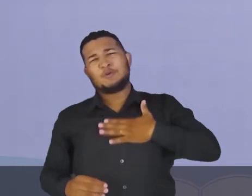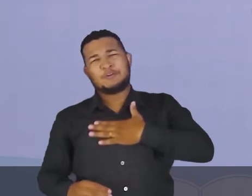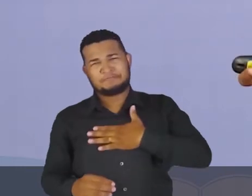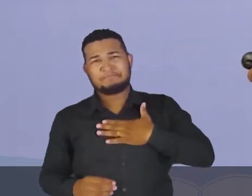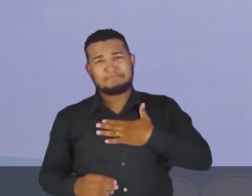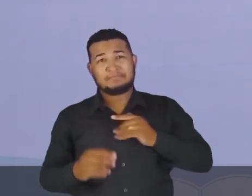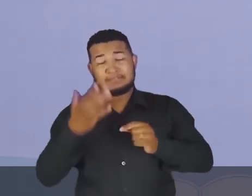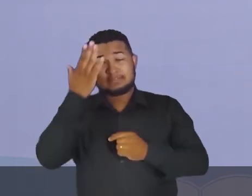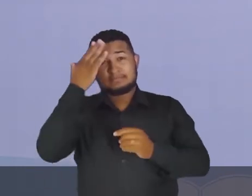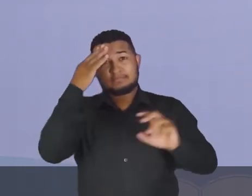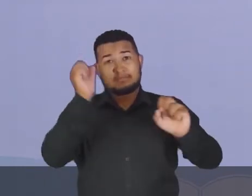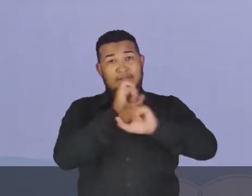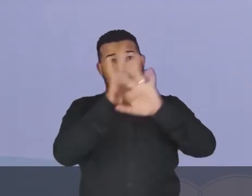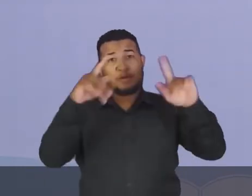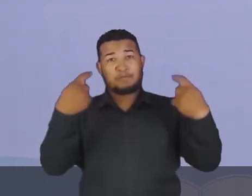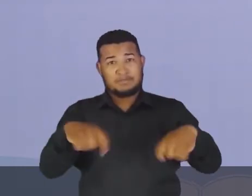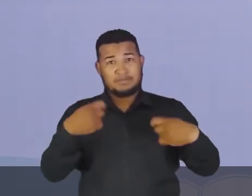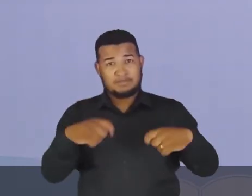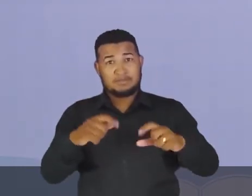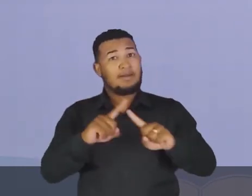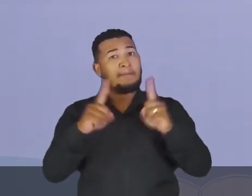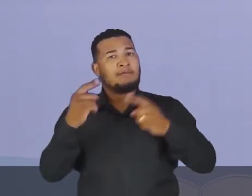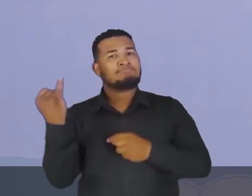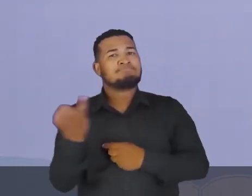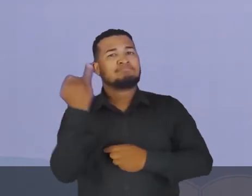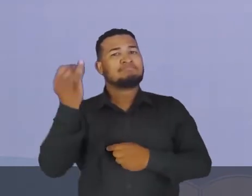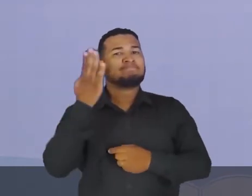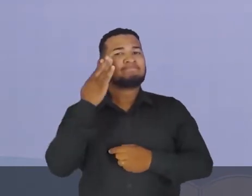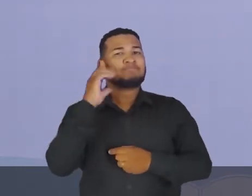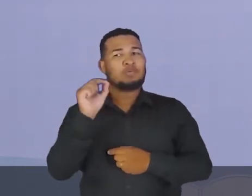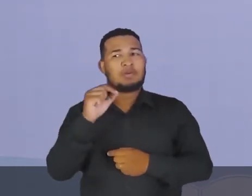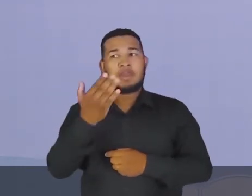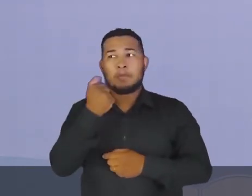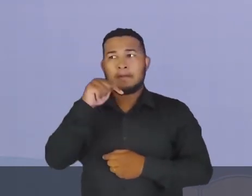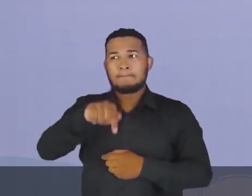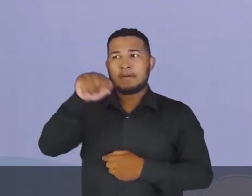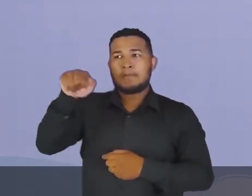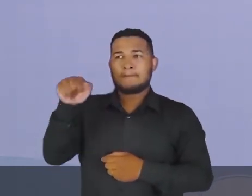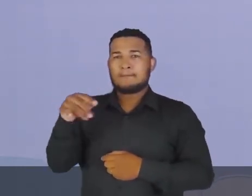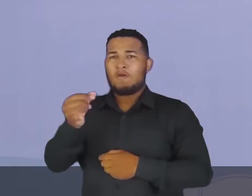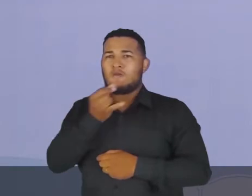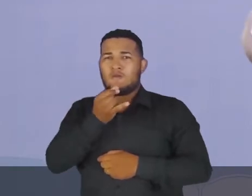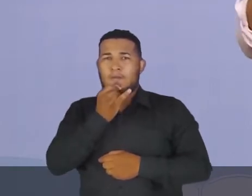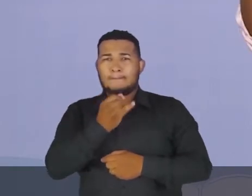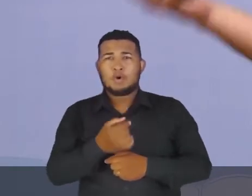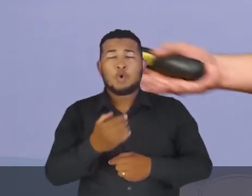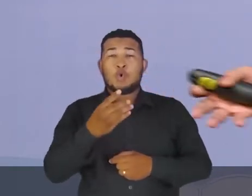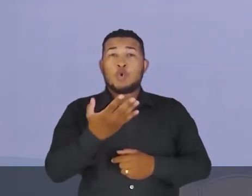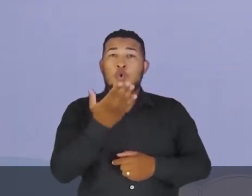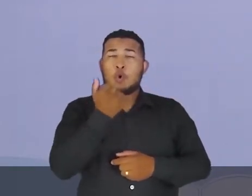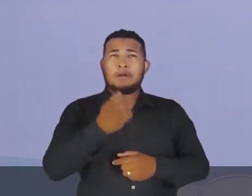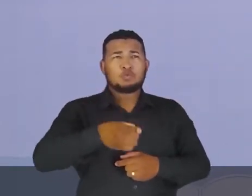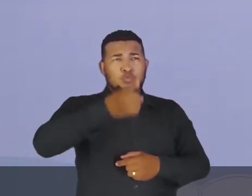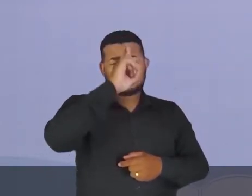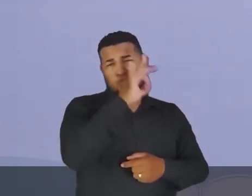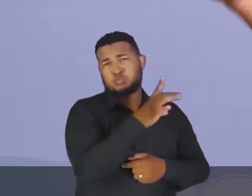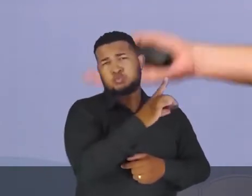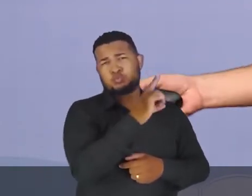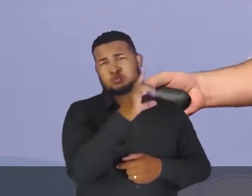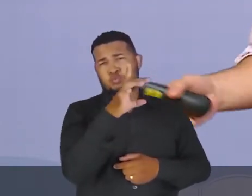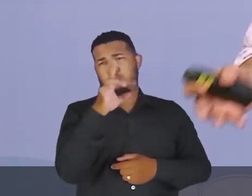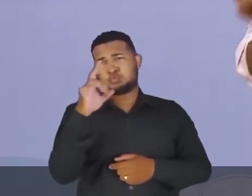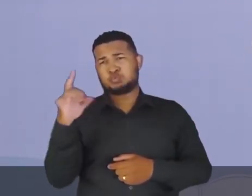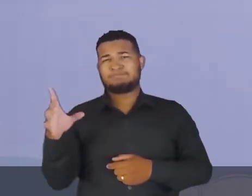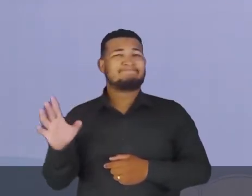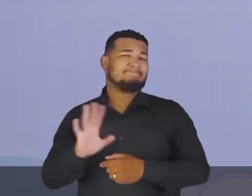tem que entender isso, mas o importante é você saber que esses tipos de alimentos não podem ser consumidos diariamente, uma rotina muito